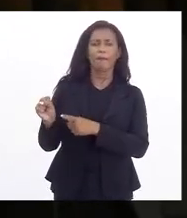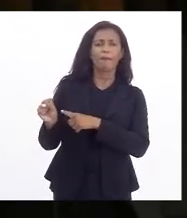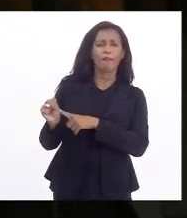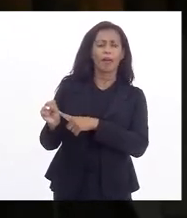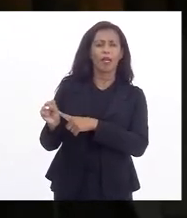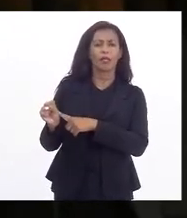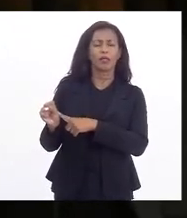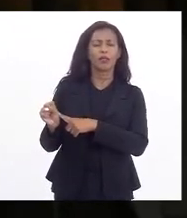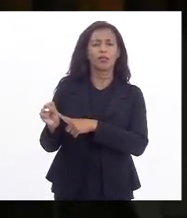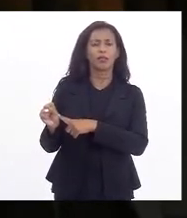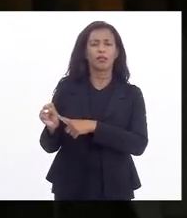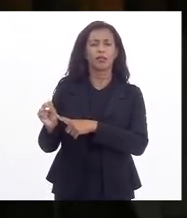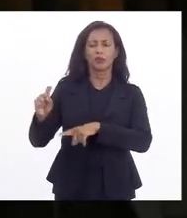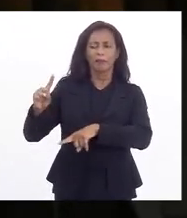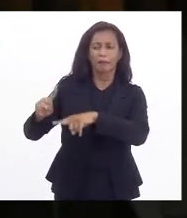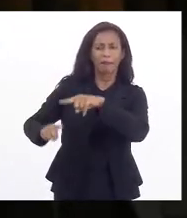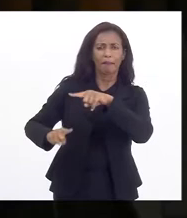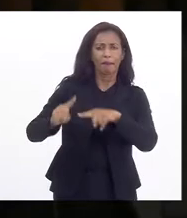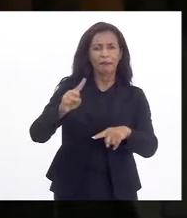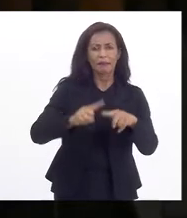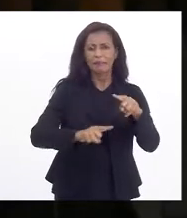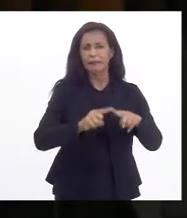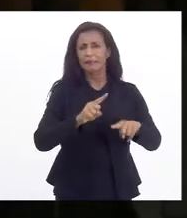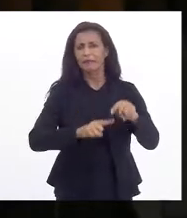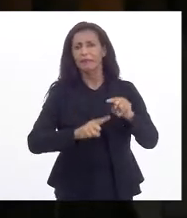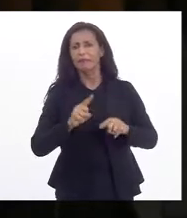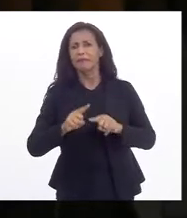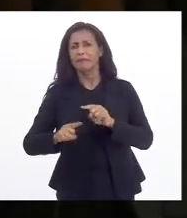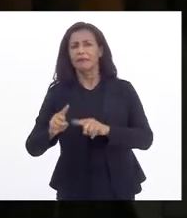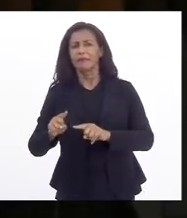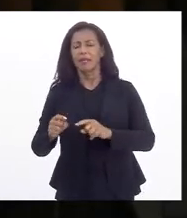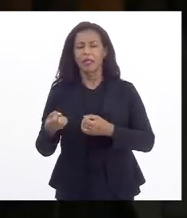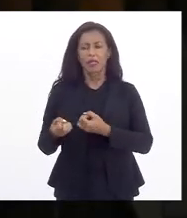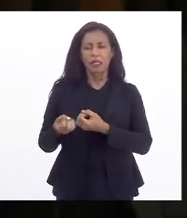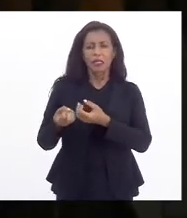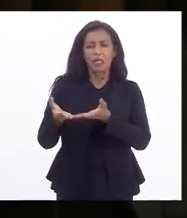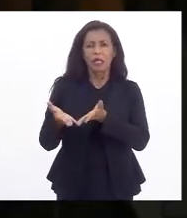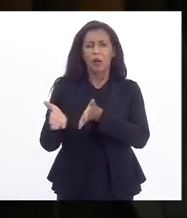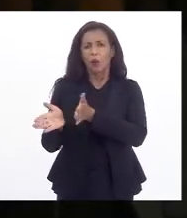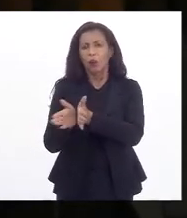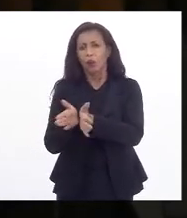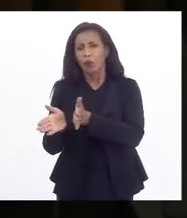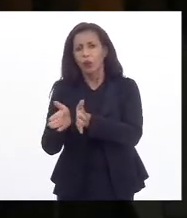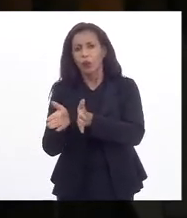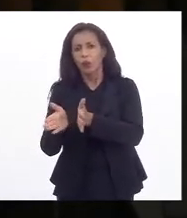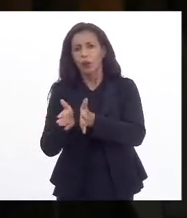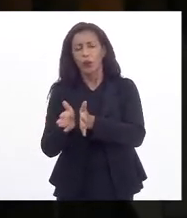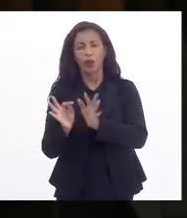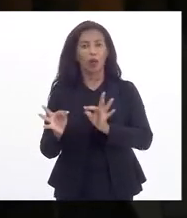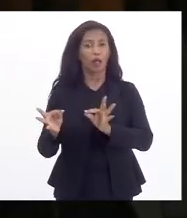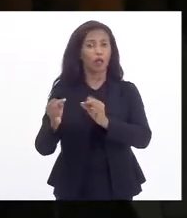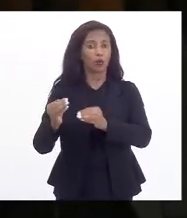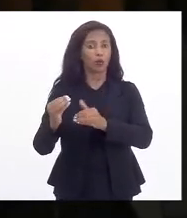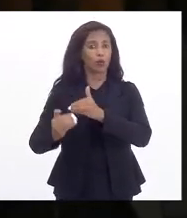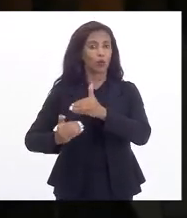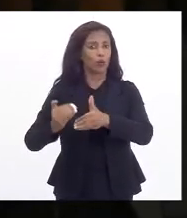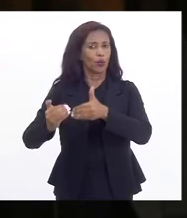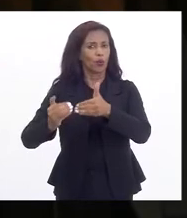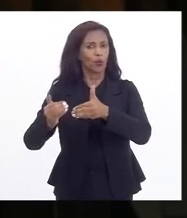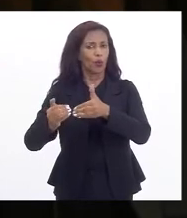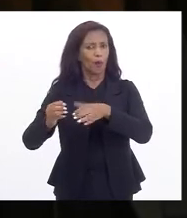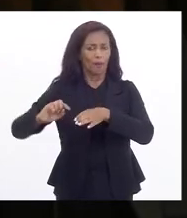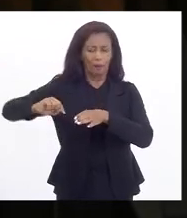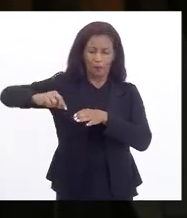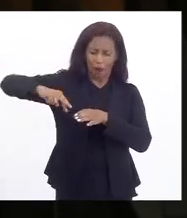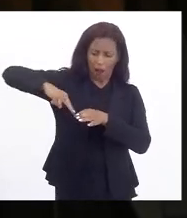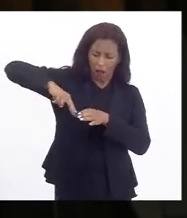o e de materiais que dão acesso a todo o processo de